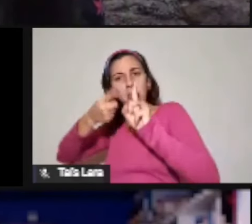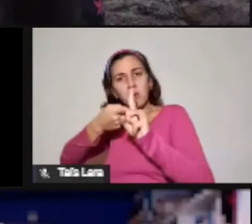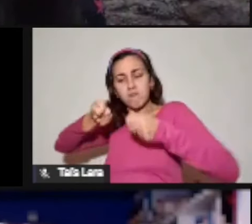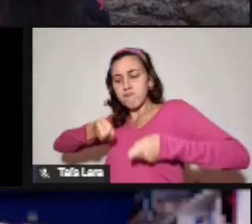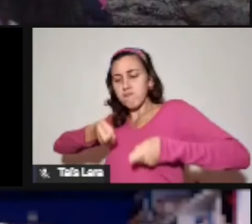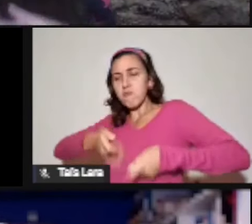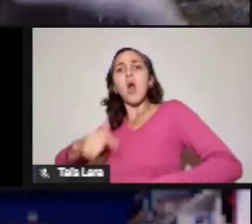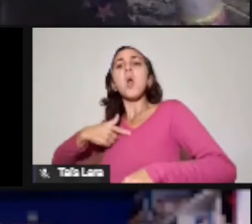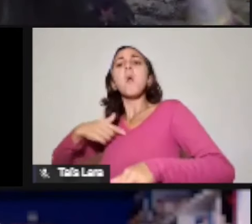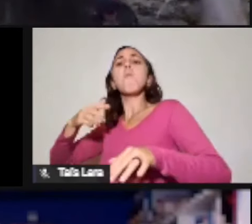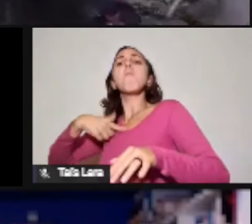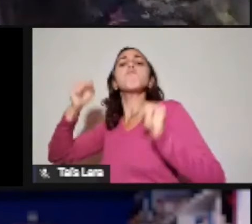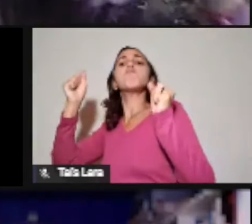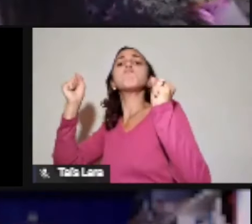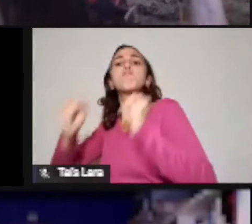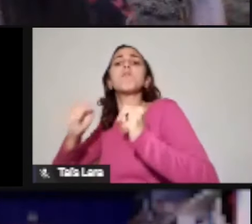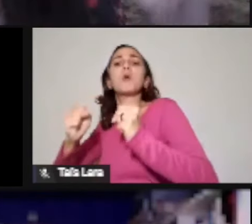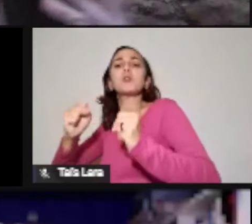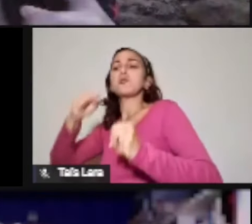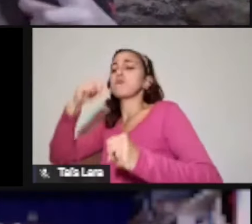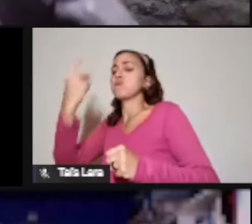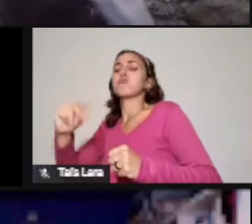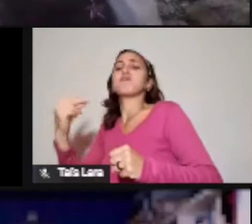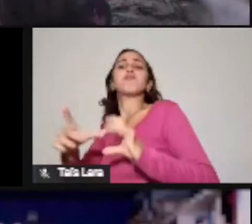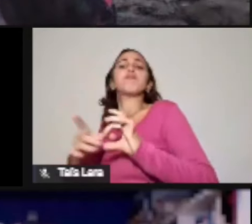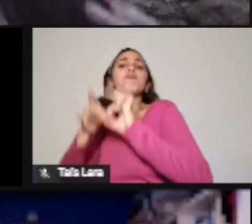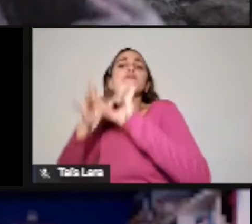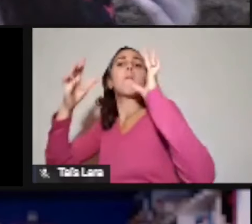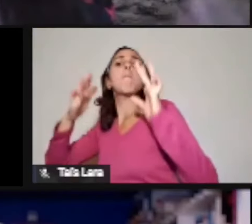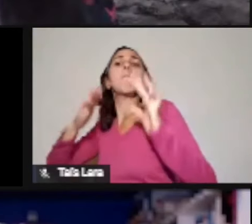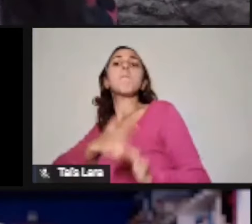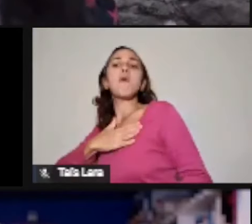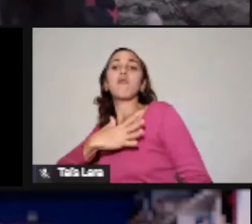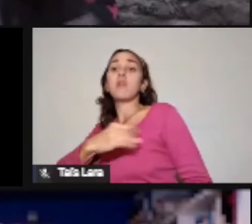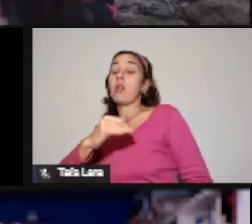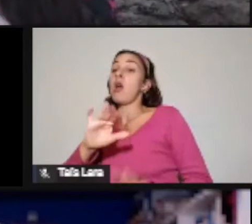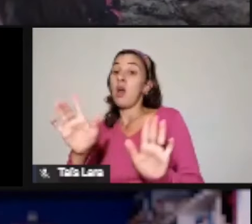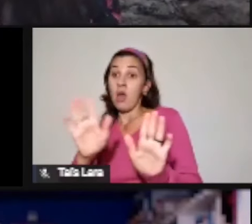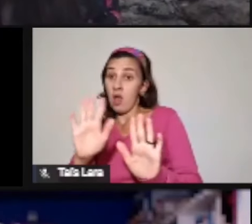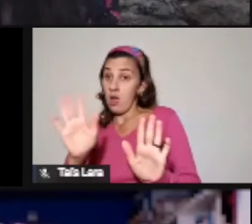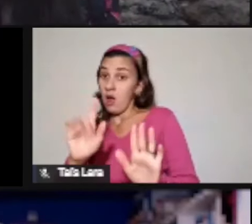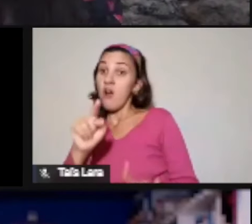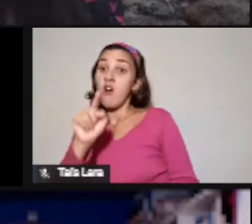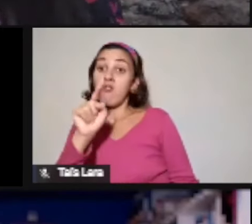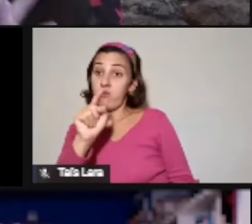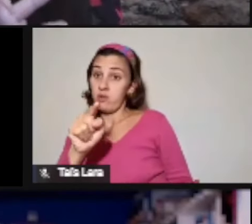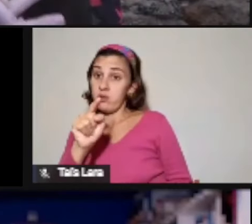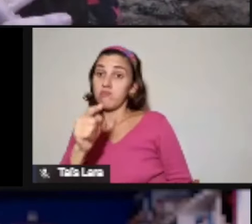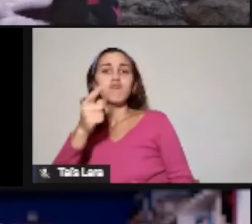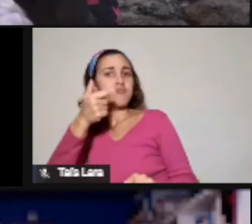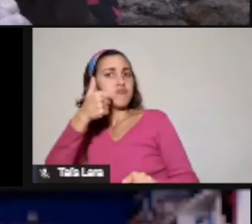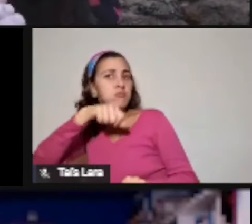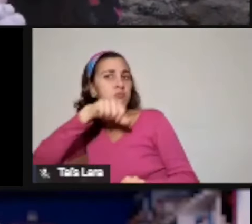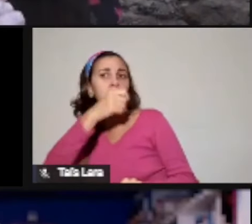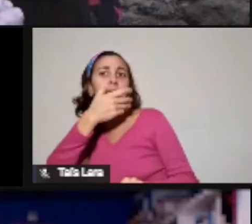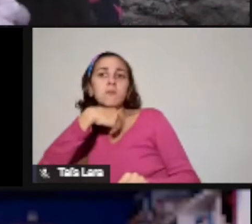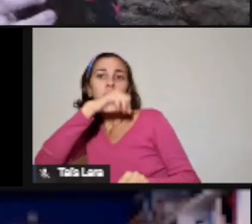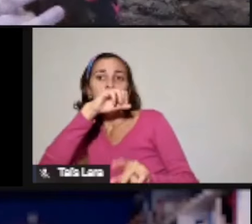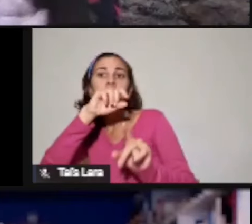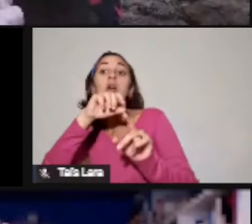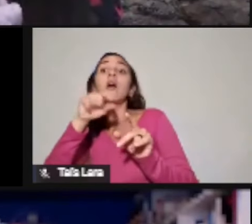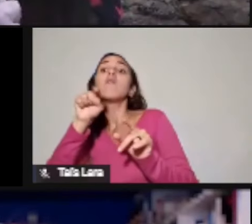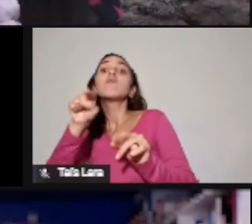né? Pelo desenvolvimento, pelo crescimento, pela alimentação, pelo afeto. Mas nós não somos donos de seres humanos. E